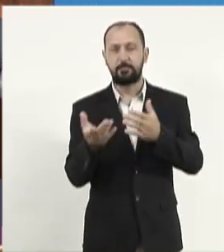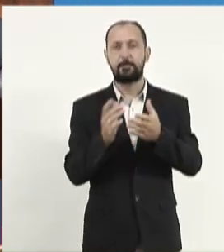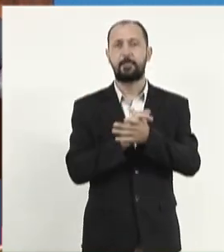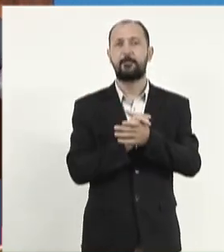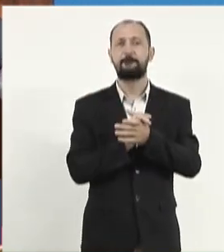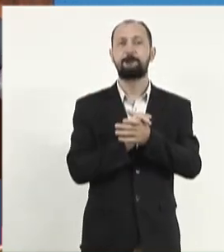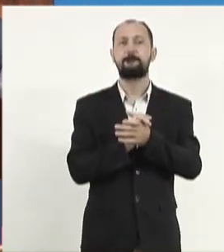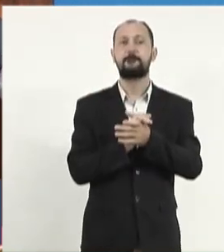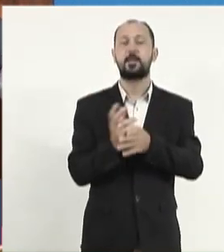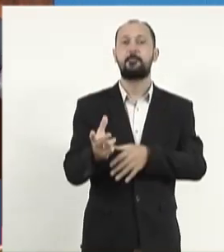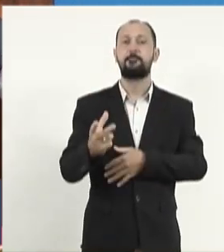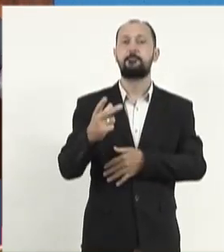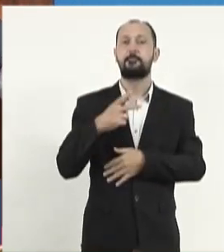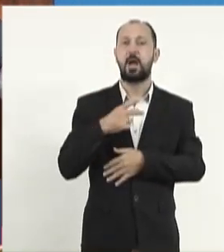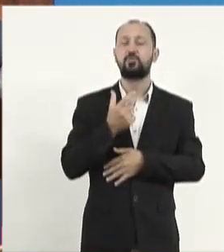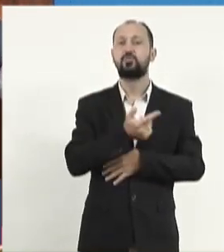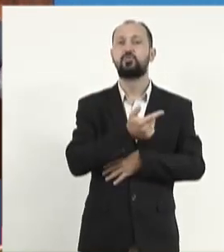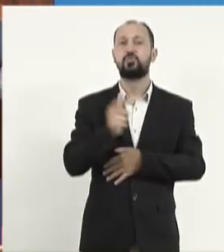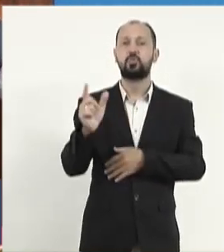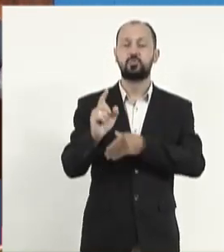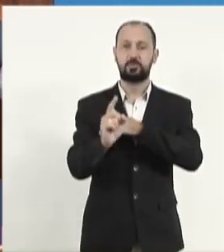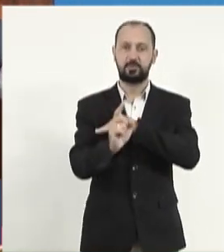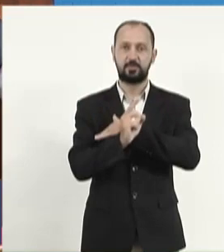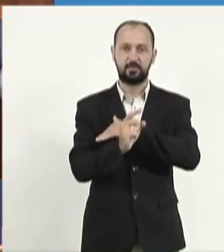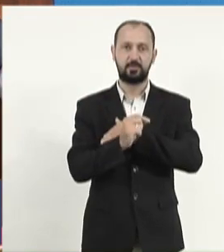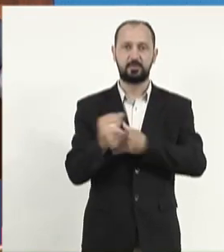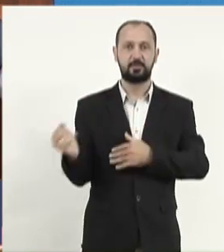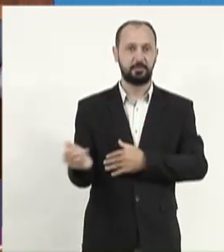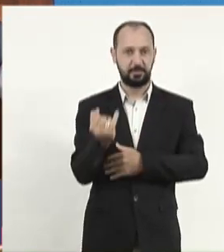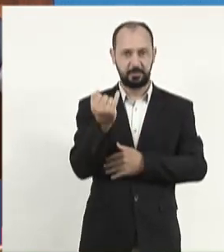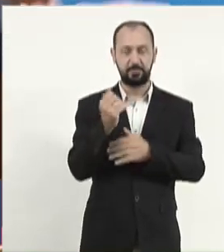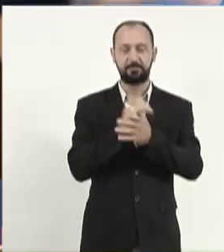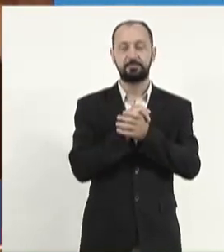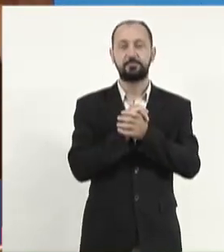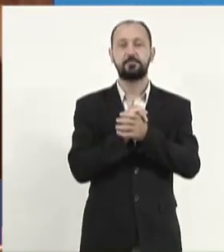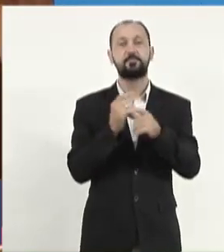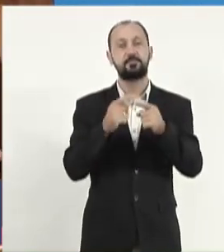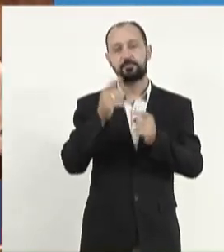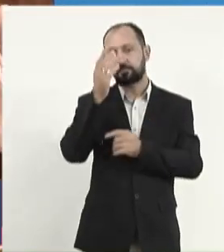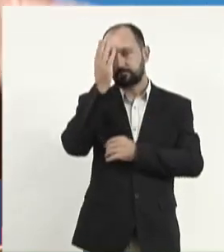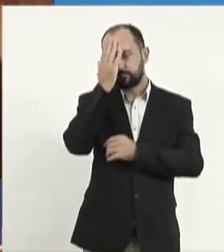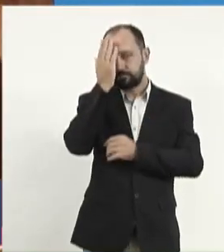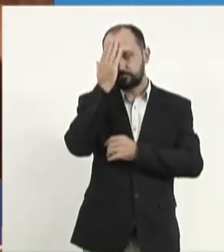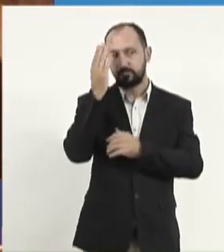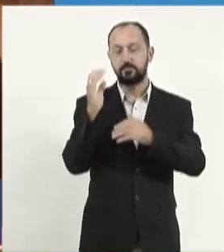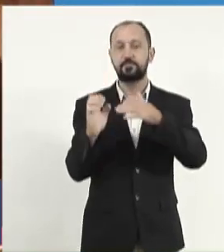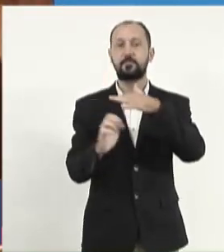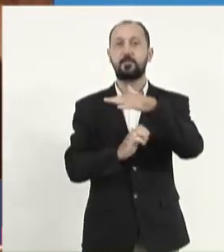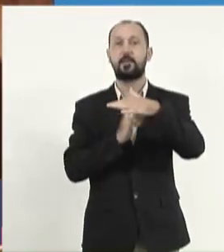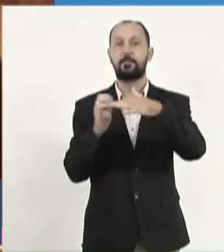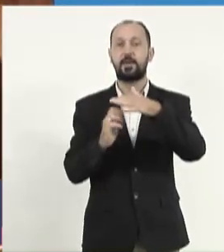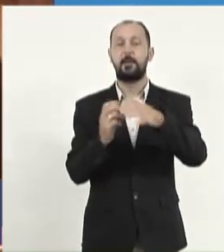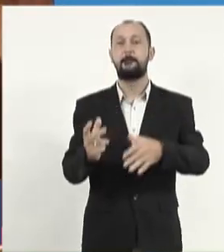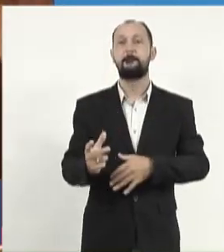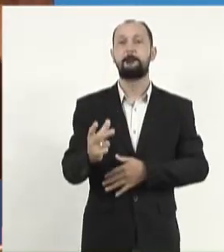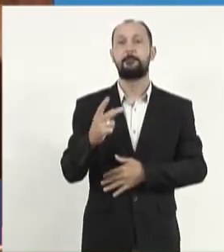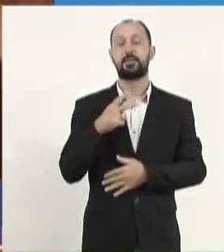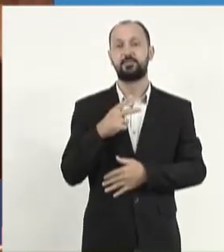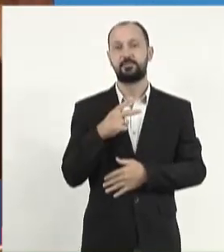de privatização de outros serviços essenciais, porque nós sabemos que uma empresa